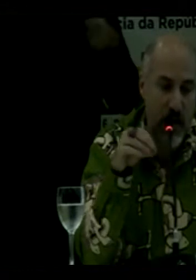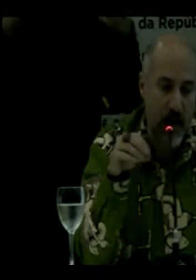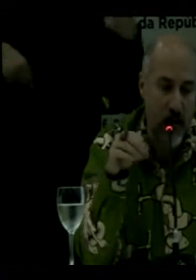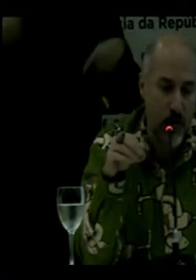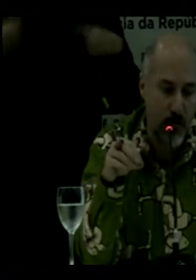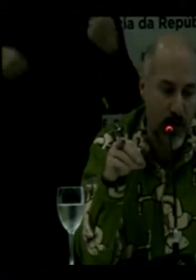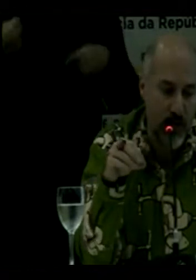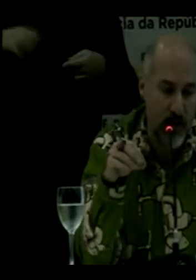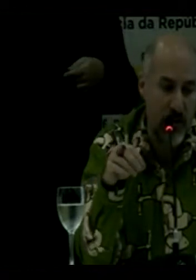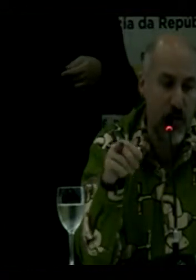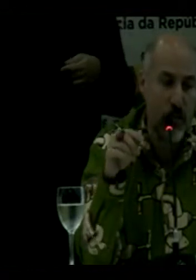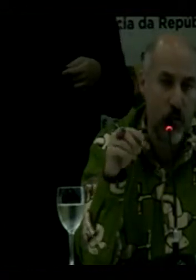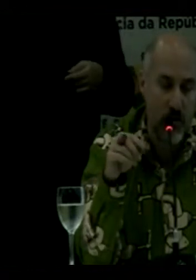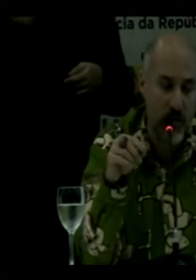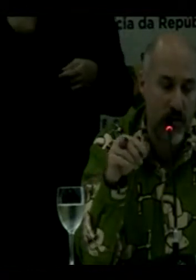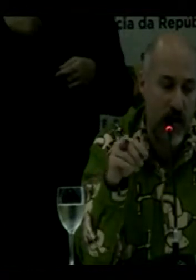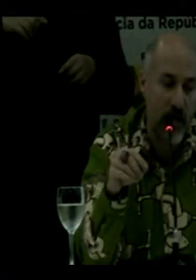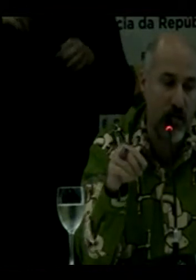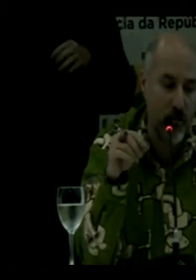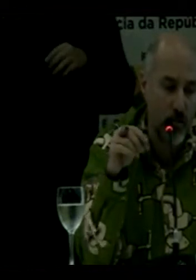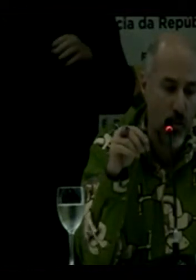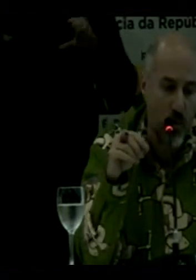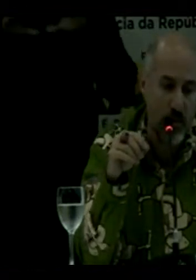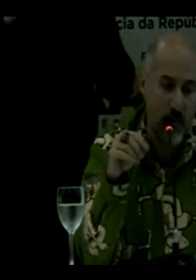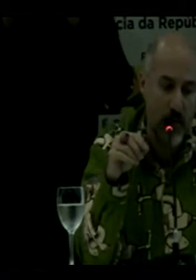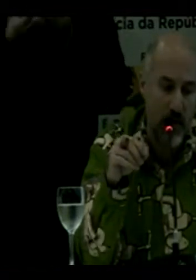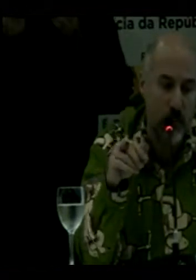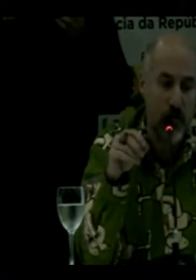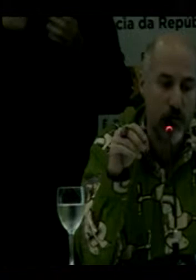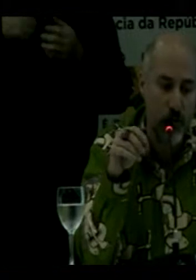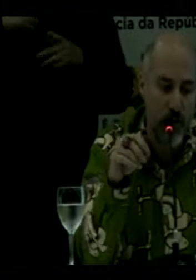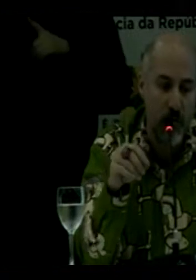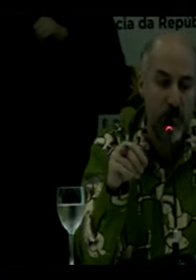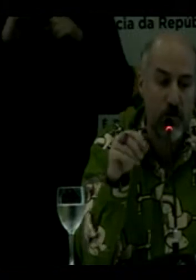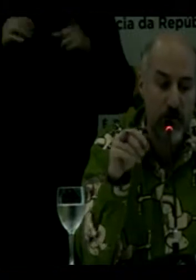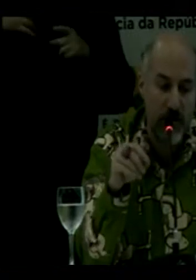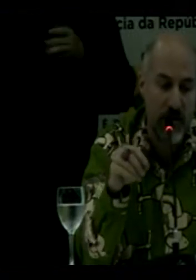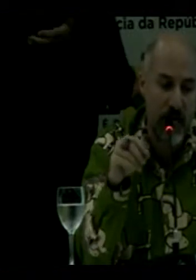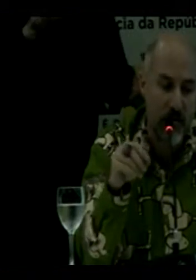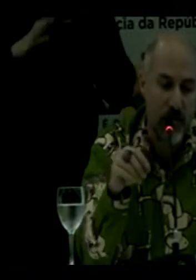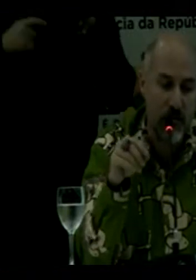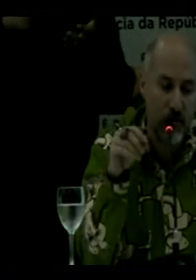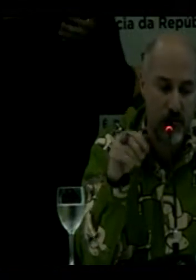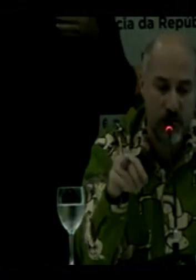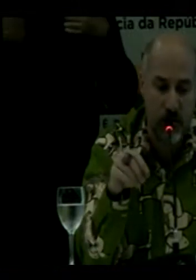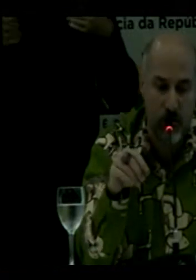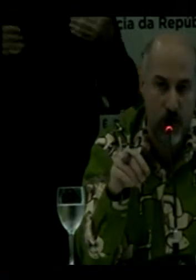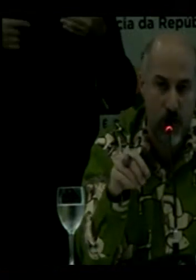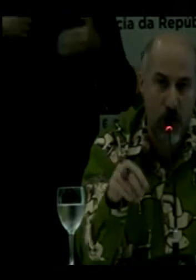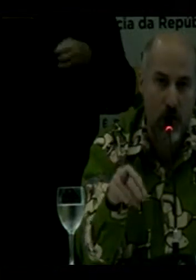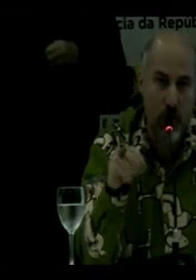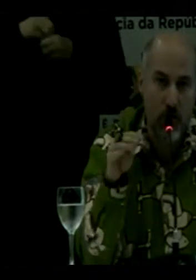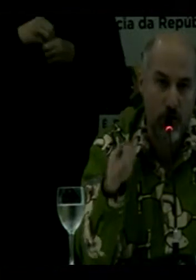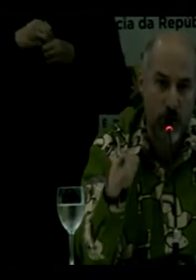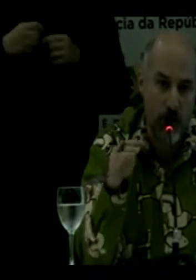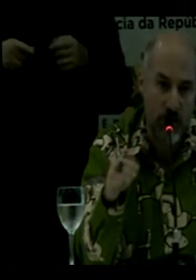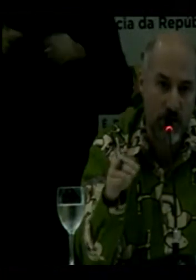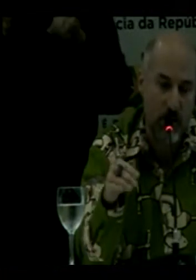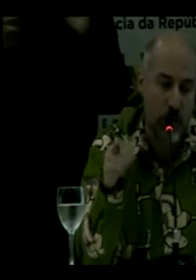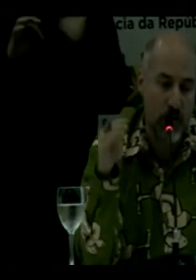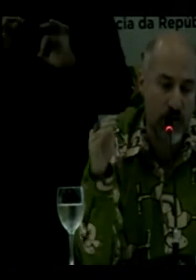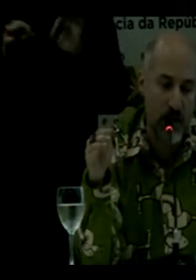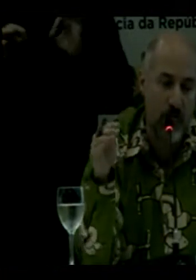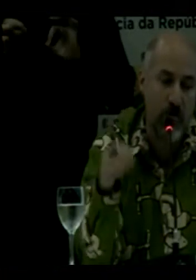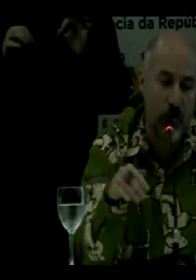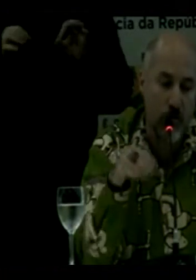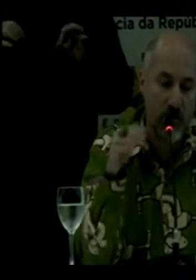decisão em cada conferência de porcentagem do orçamento de programas dos ministérios envolvidos, construído